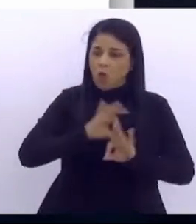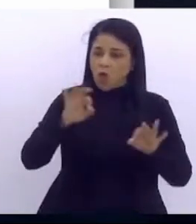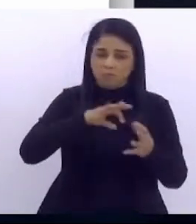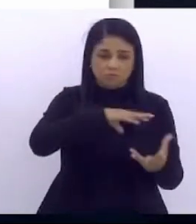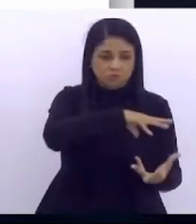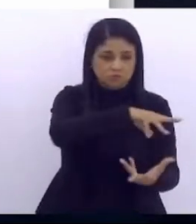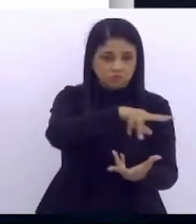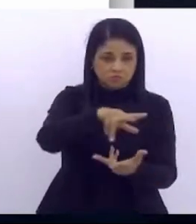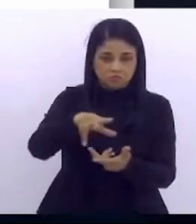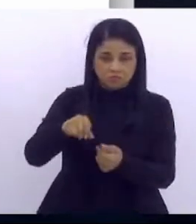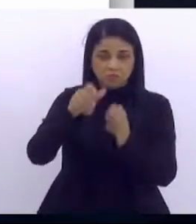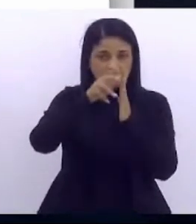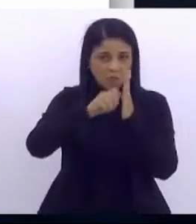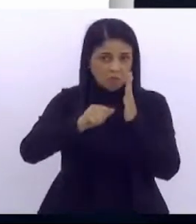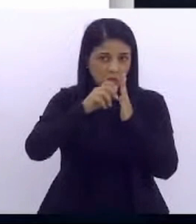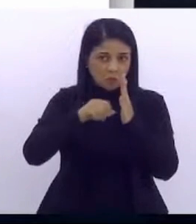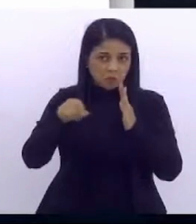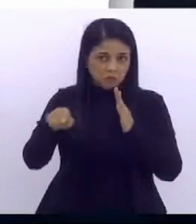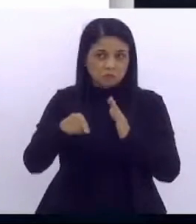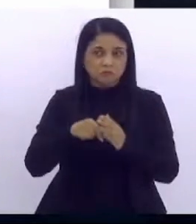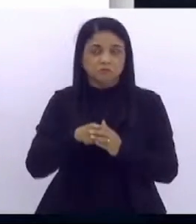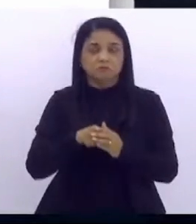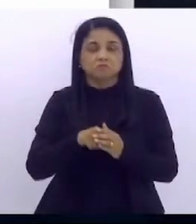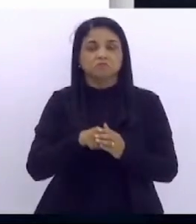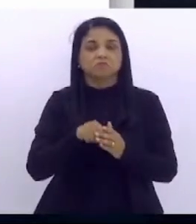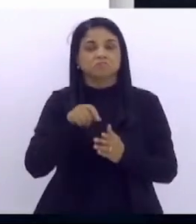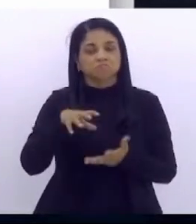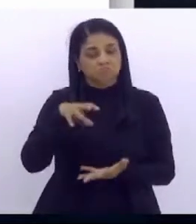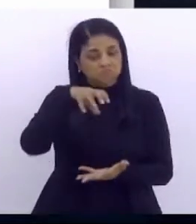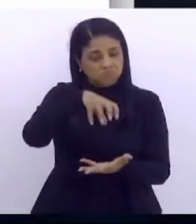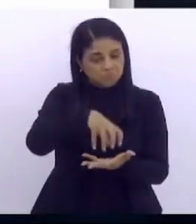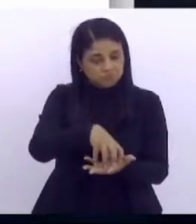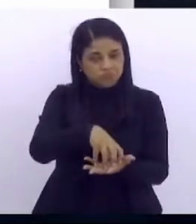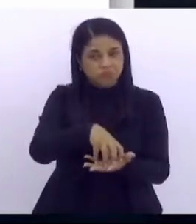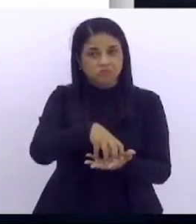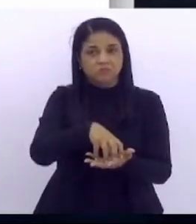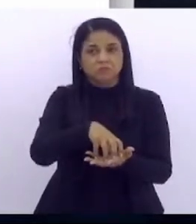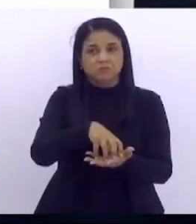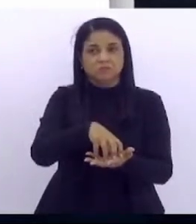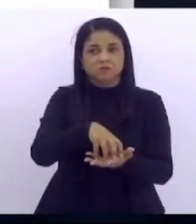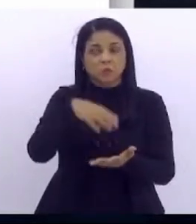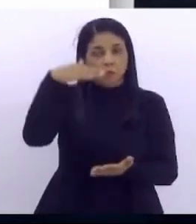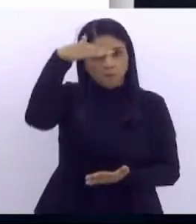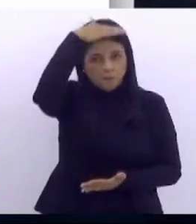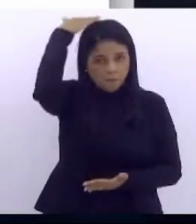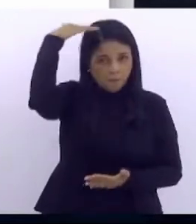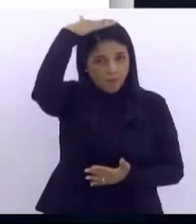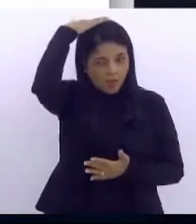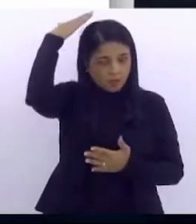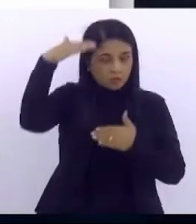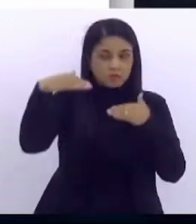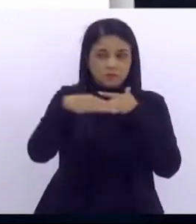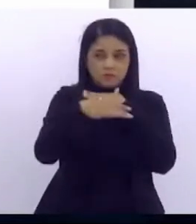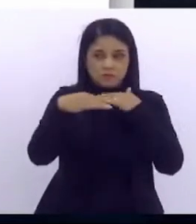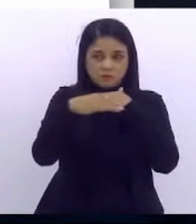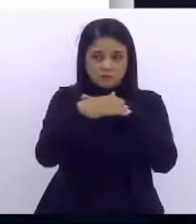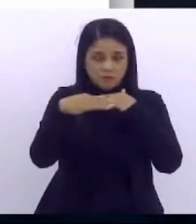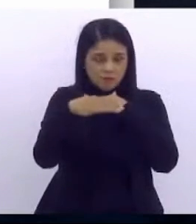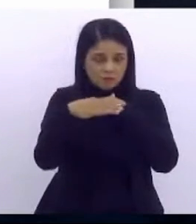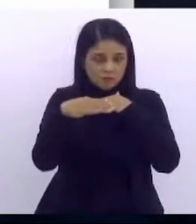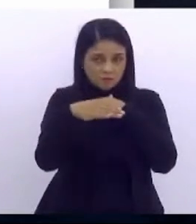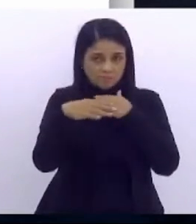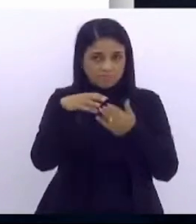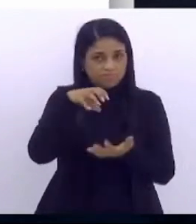mundo também, junto com a Planned Parenthood, instalada lá, e foi legalizado numa região pequena, cidade do México, né, um distrito